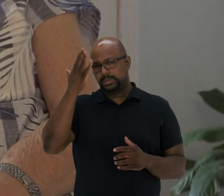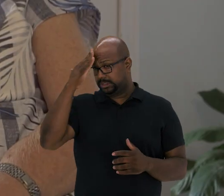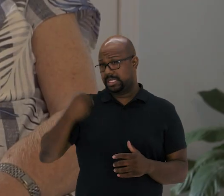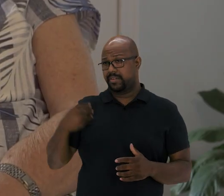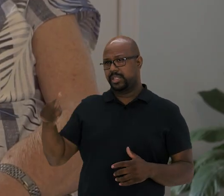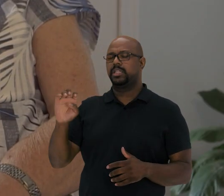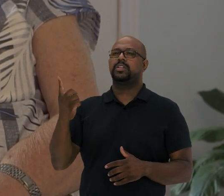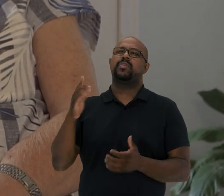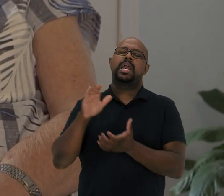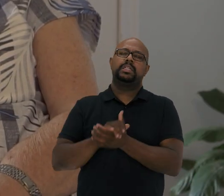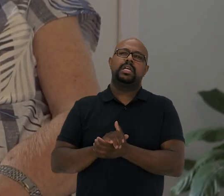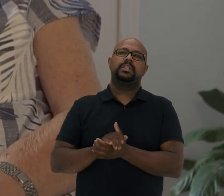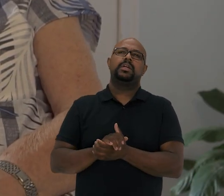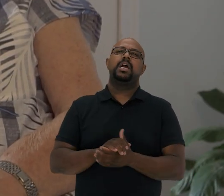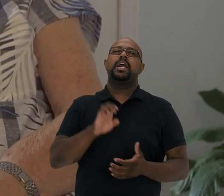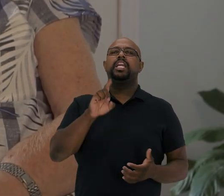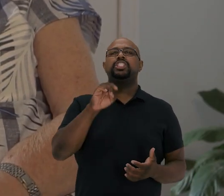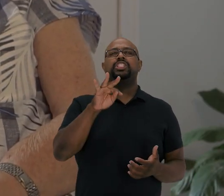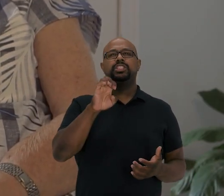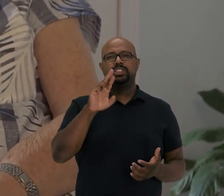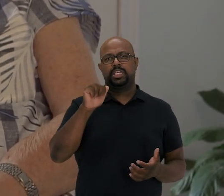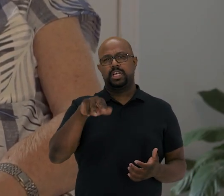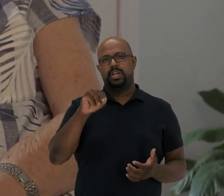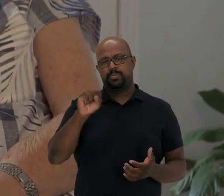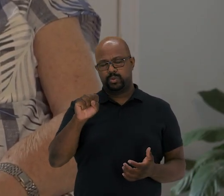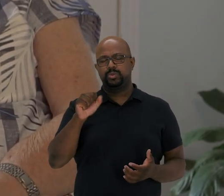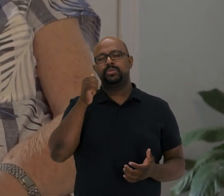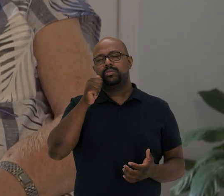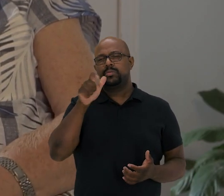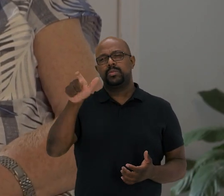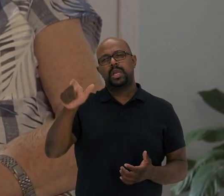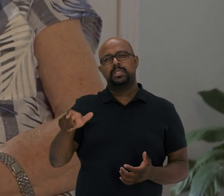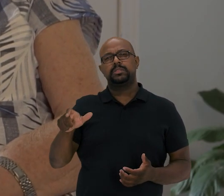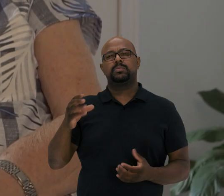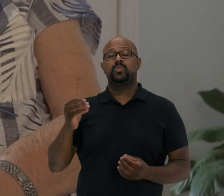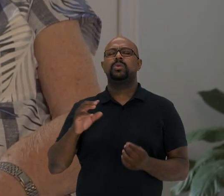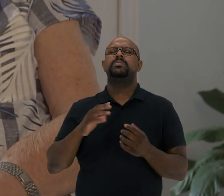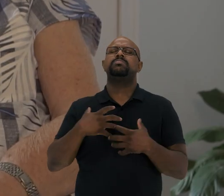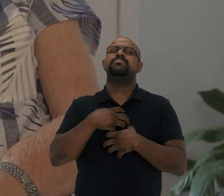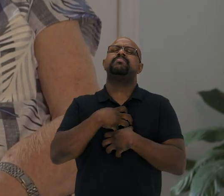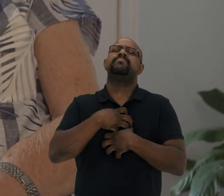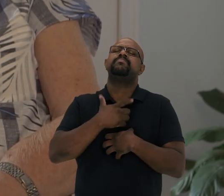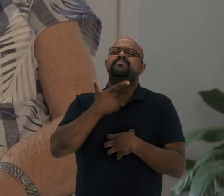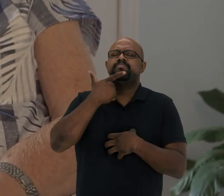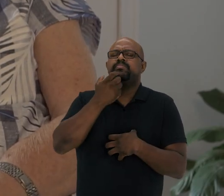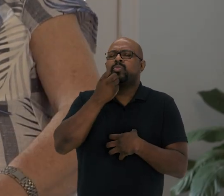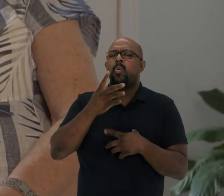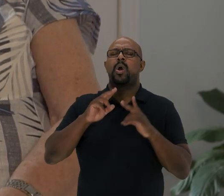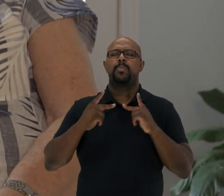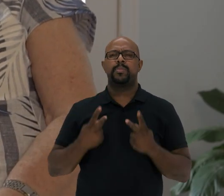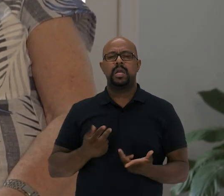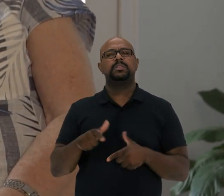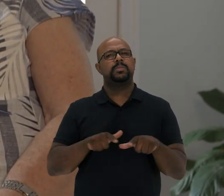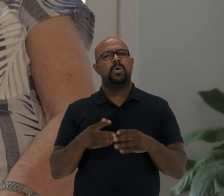vida dele, que ele foi casado com a Edith Ramos, uma senhora muito humanitária, muito boa.